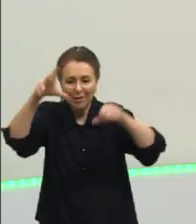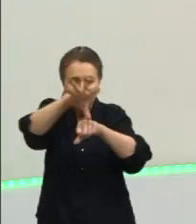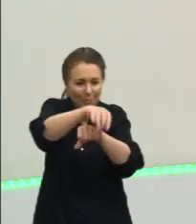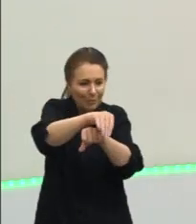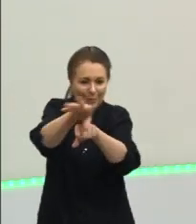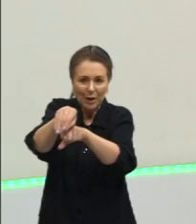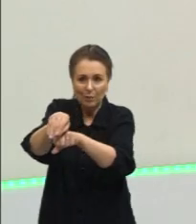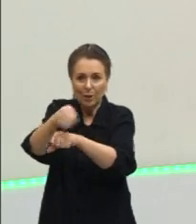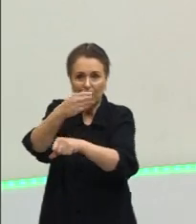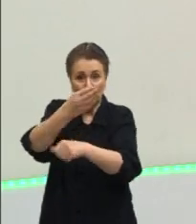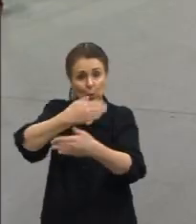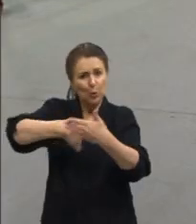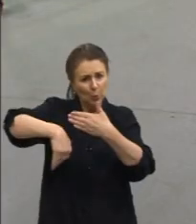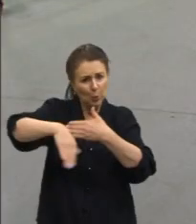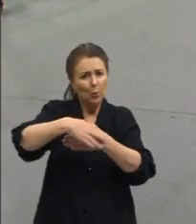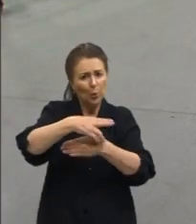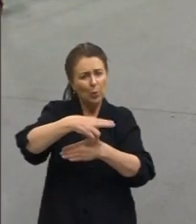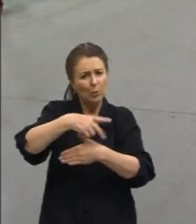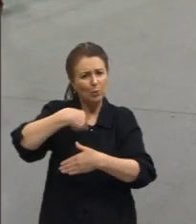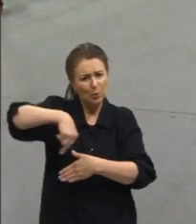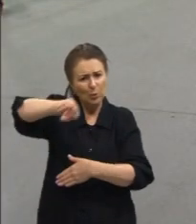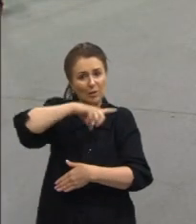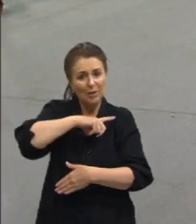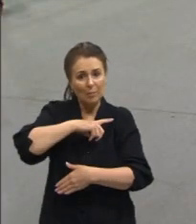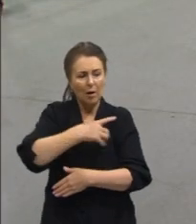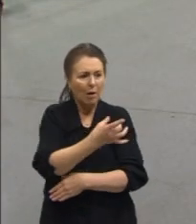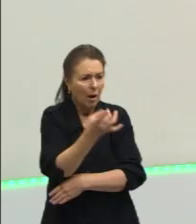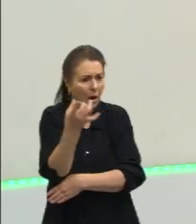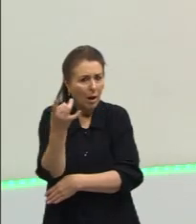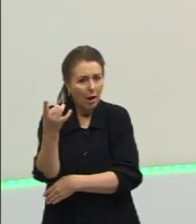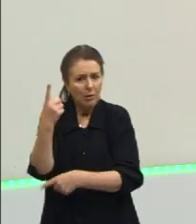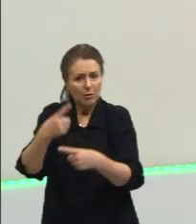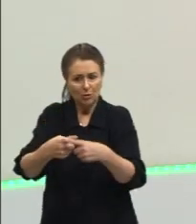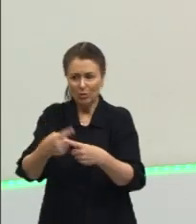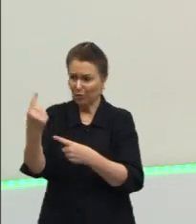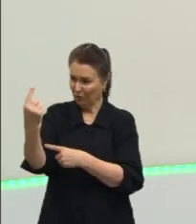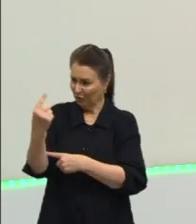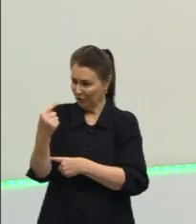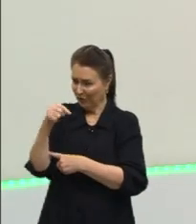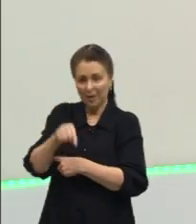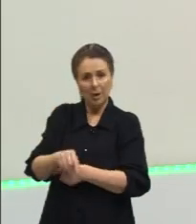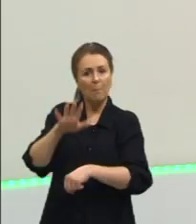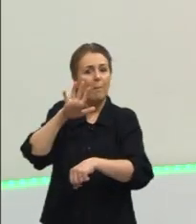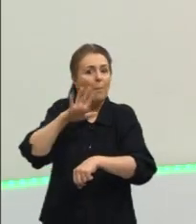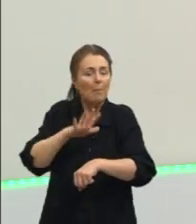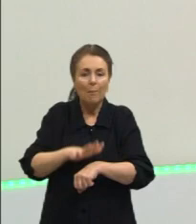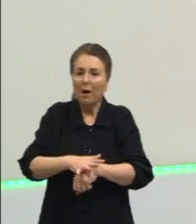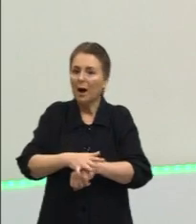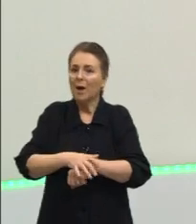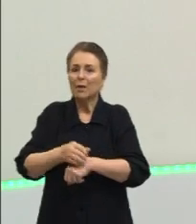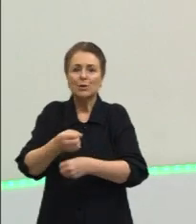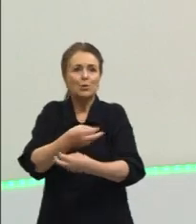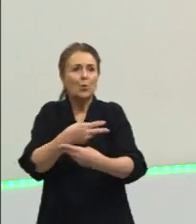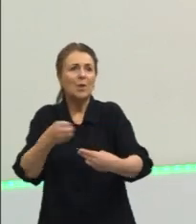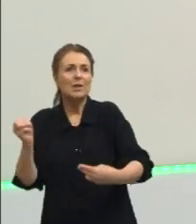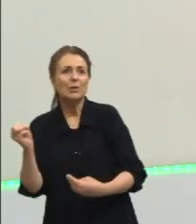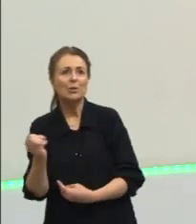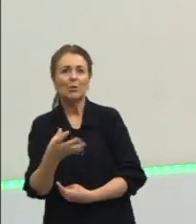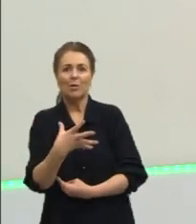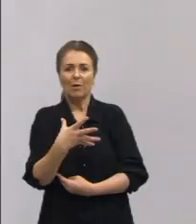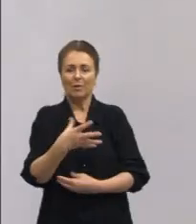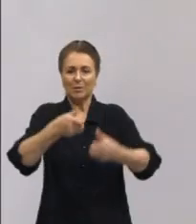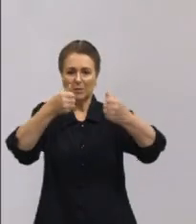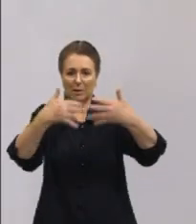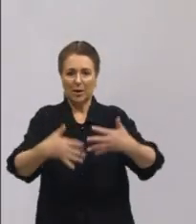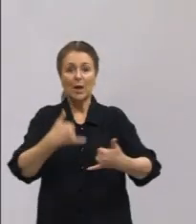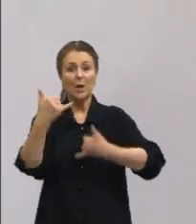temos cada dia que nós viemos aqui nós temos mais coisas para trazer para vocês mais eu brinco que